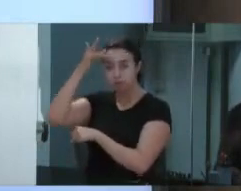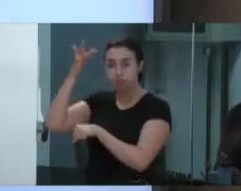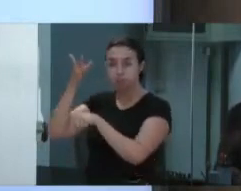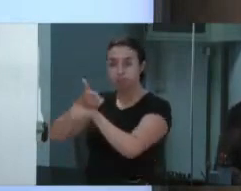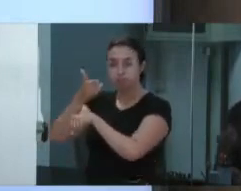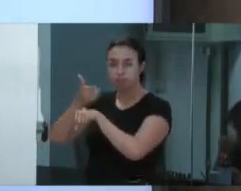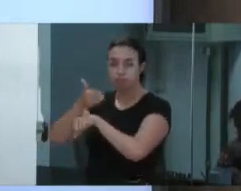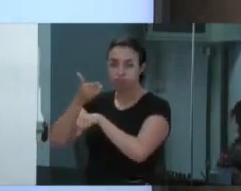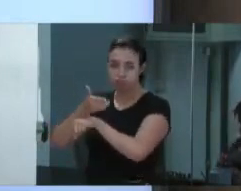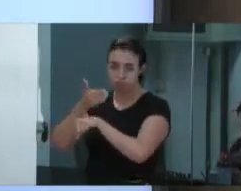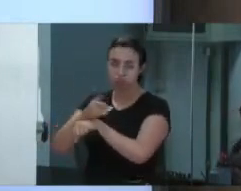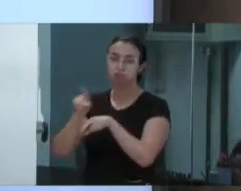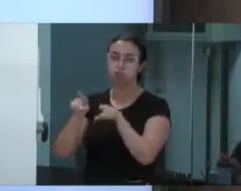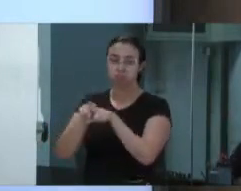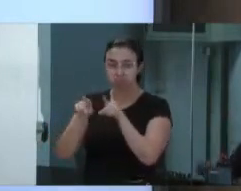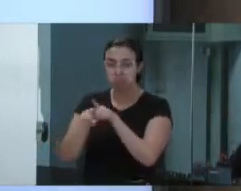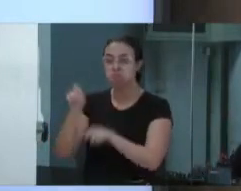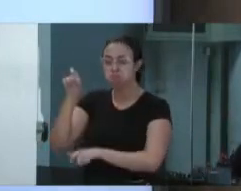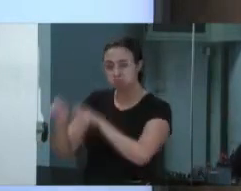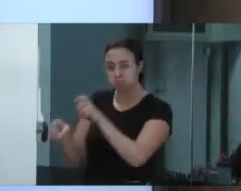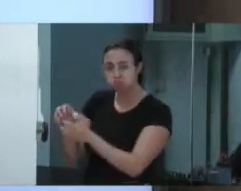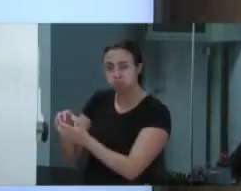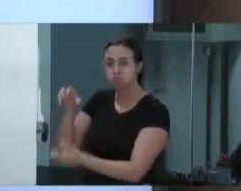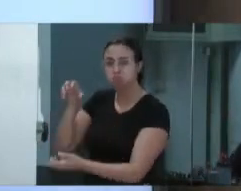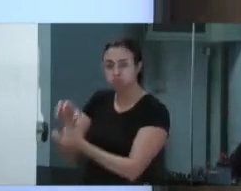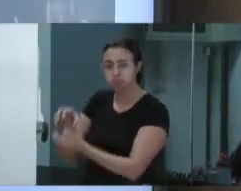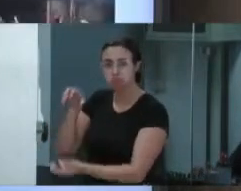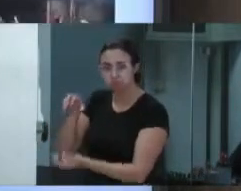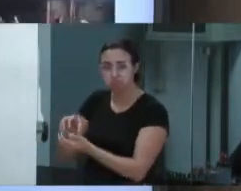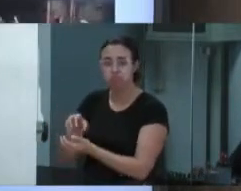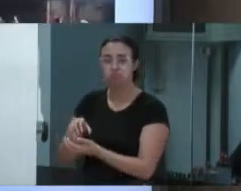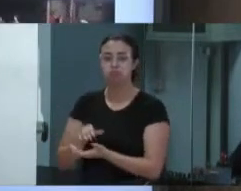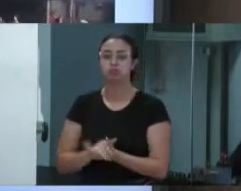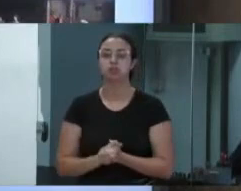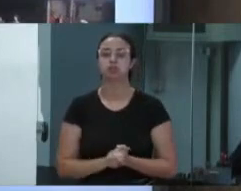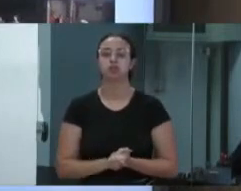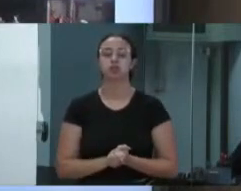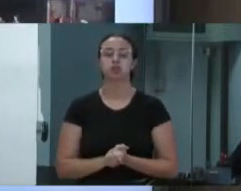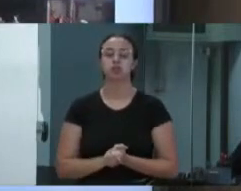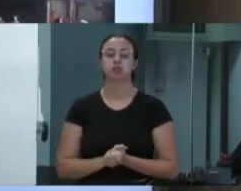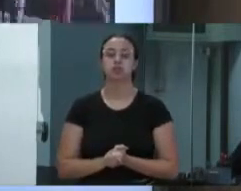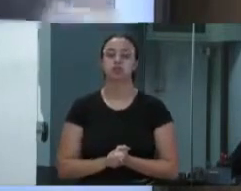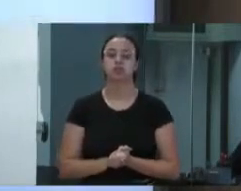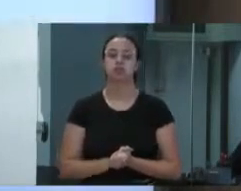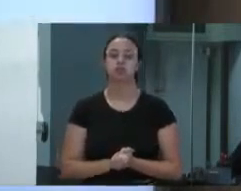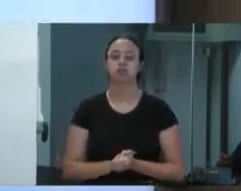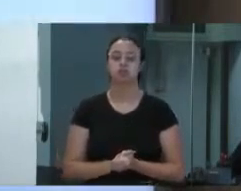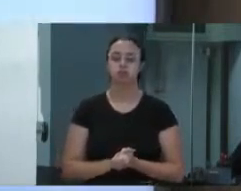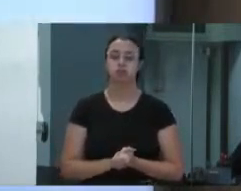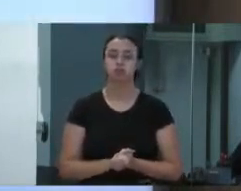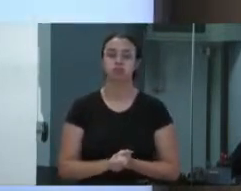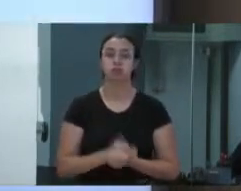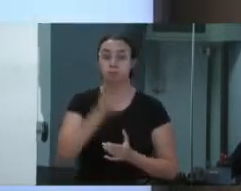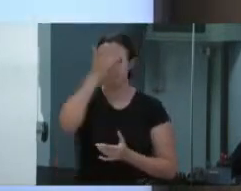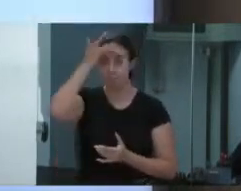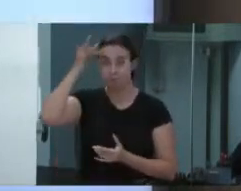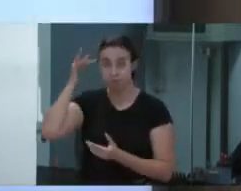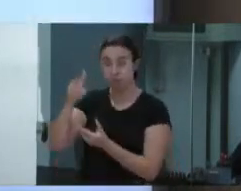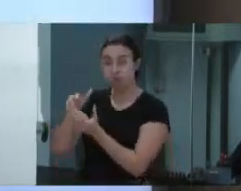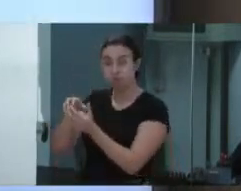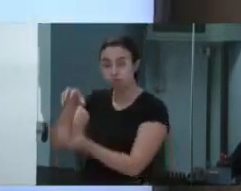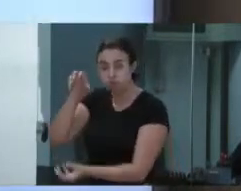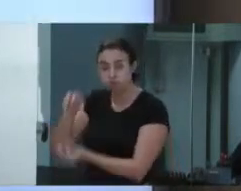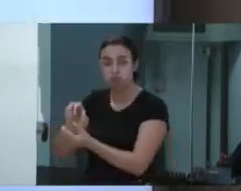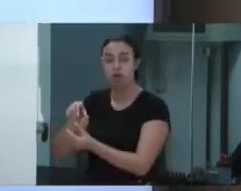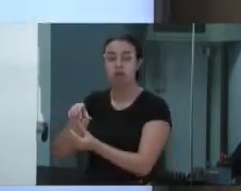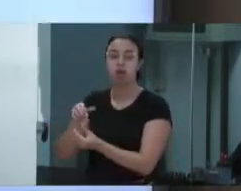de idosos, né, que a gente tinha 154 atendimentos em 2022. E já em 2023, esses